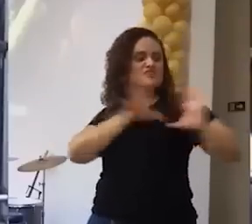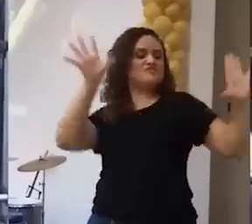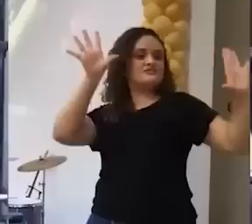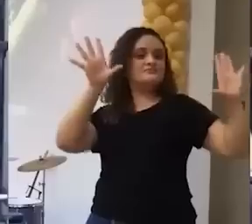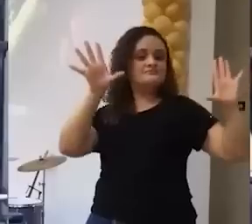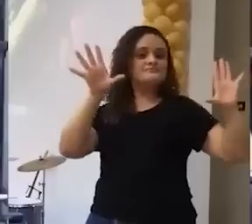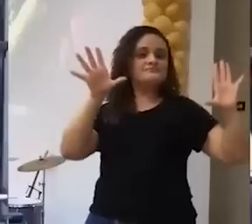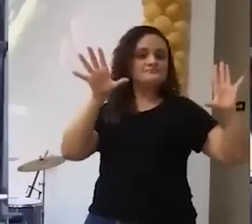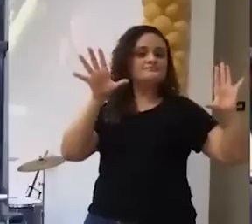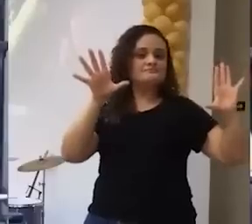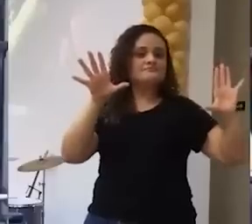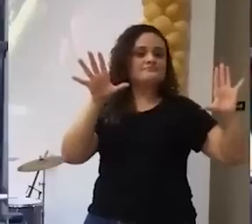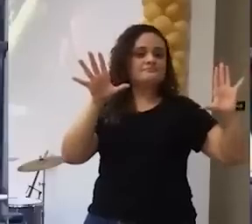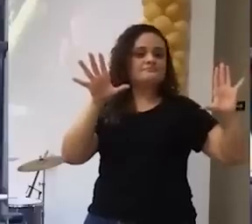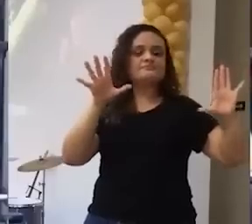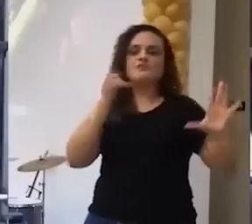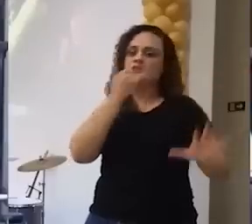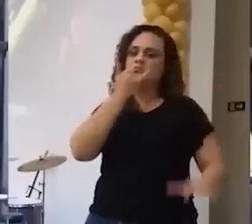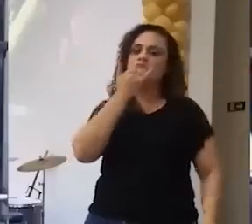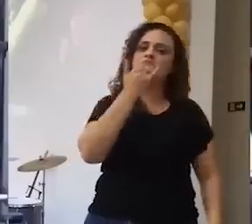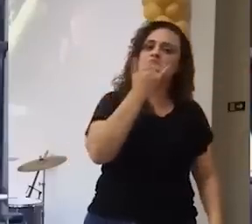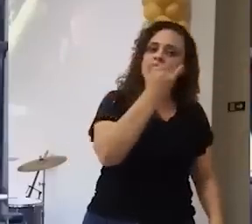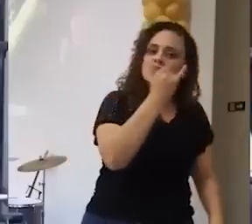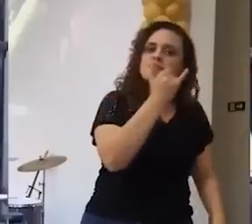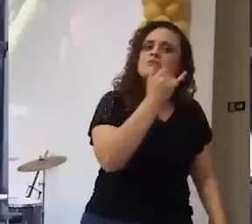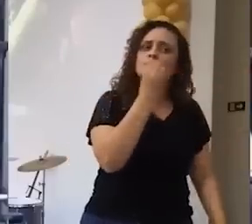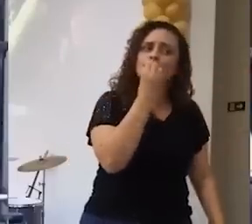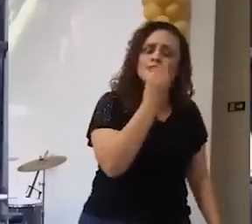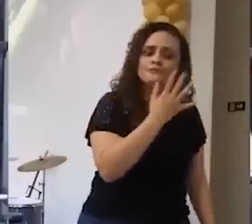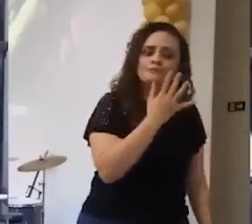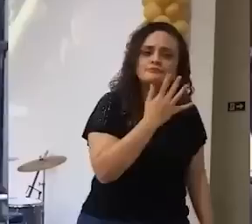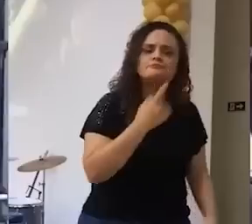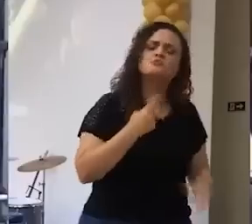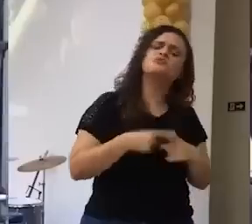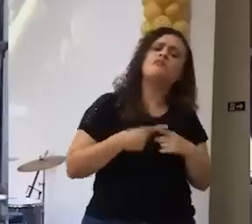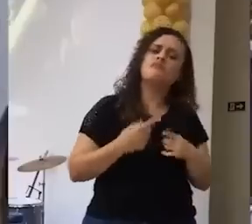Perdoar é uma questão de bom senso. De bom senso. Sabe por quê?